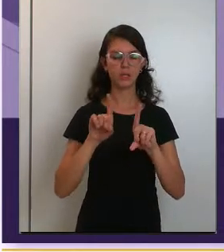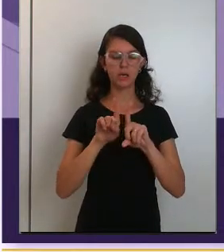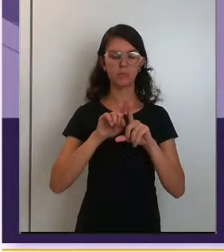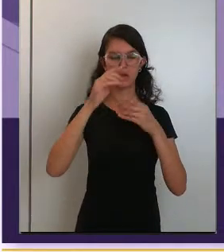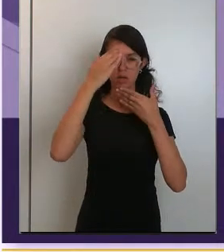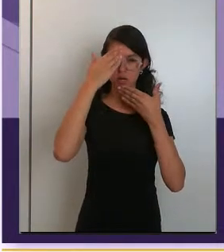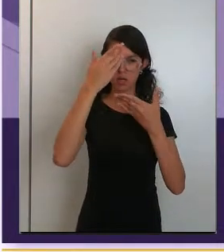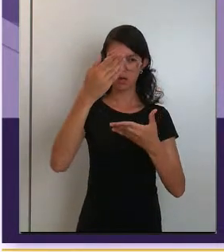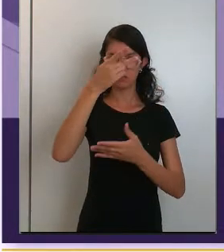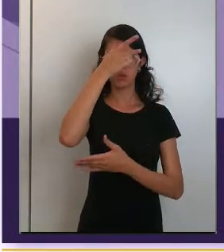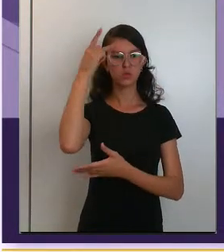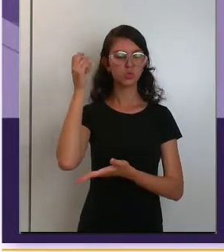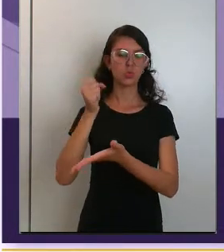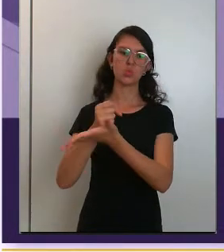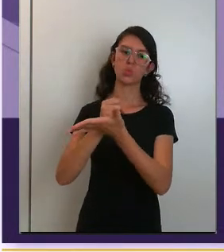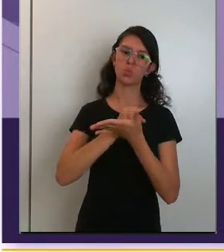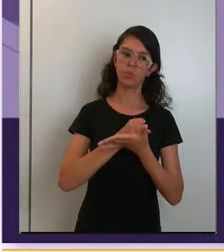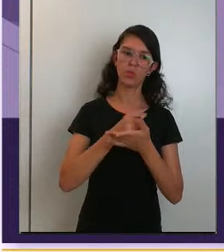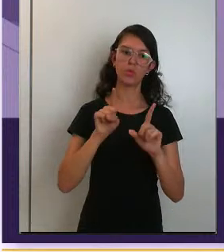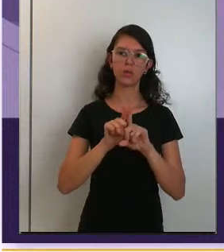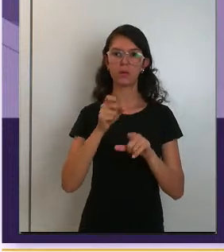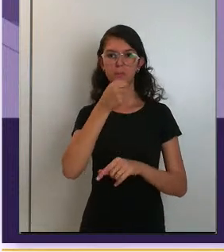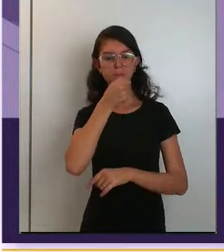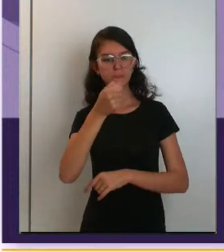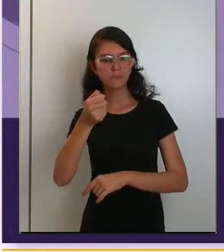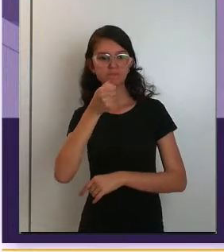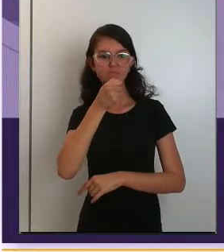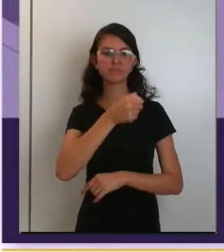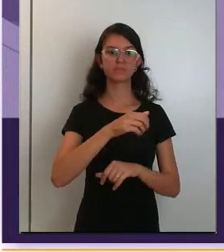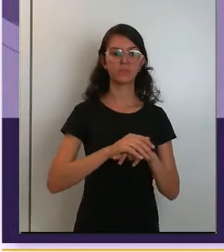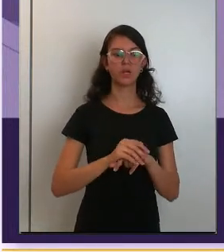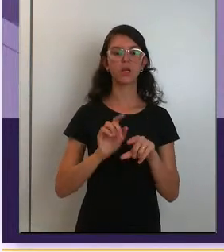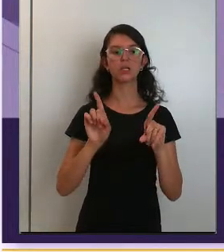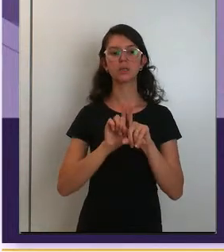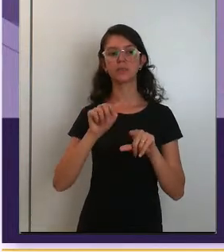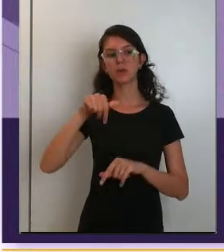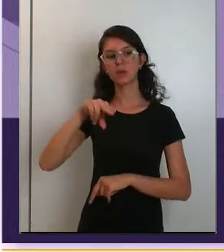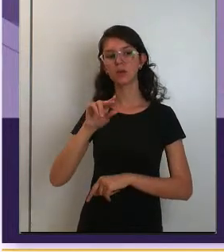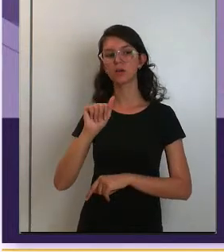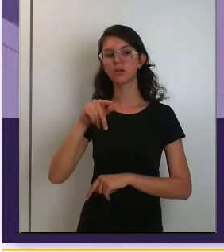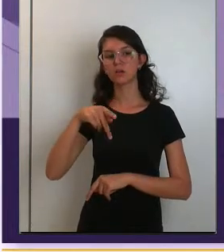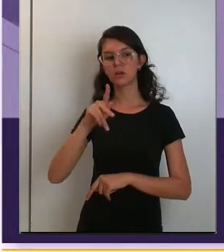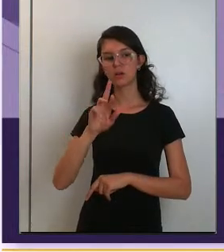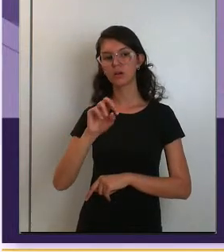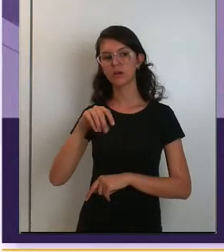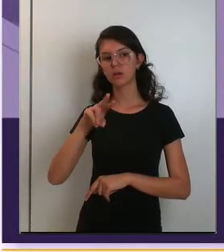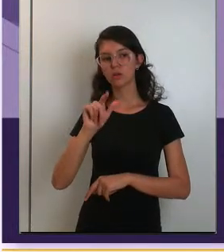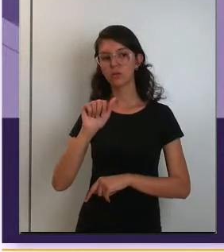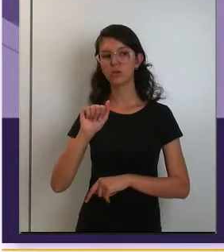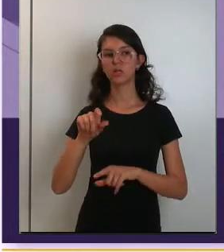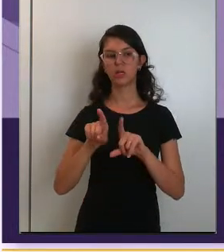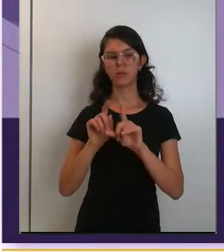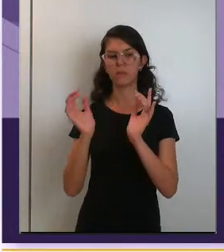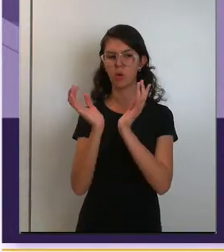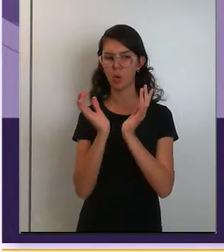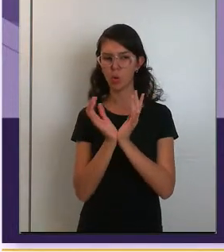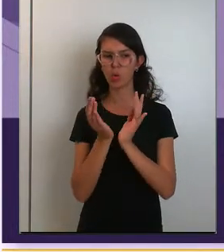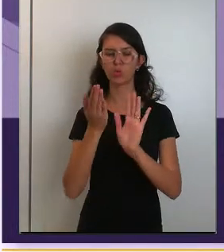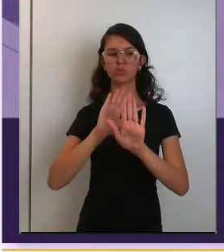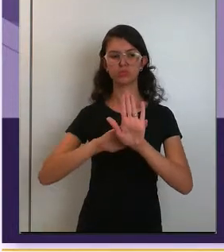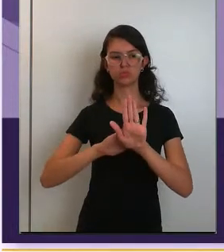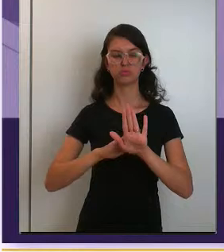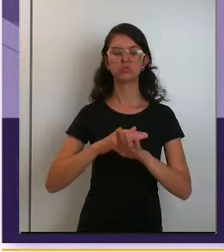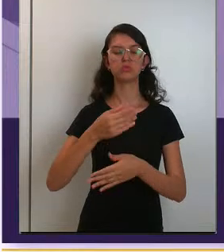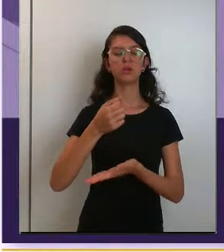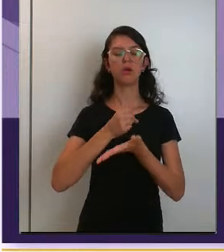pessoal do apoio, ao mestre de cerimônias Arthur, a Ana Carolina, a Ana Paula, ao Samuel Souza, a